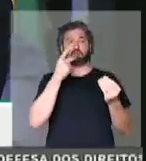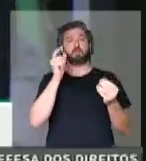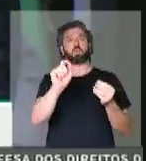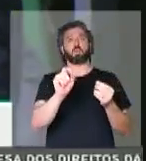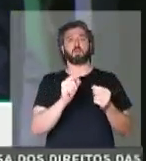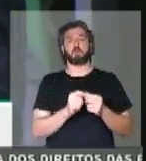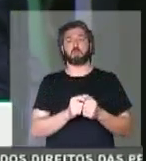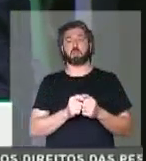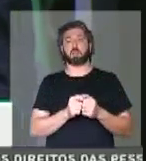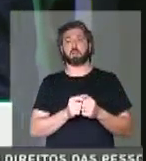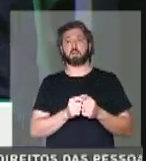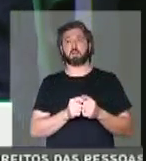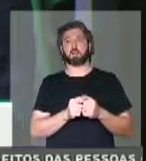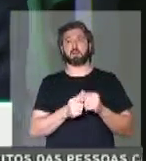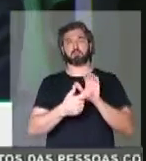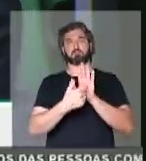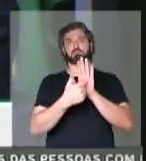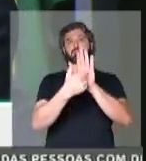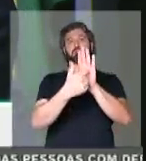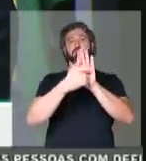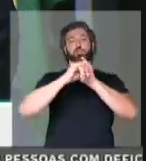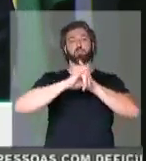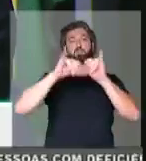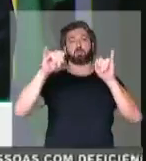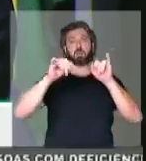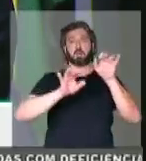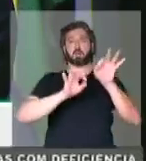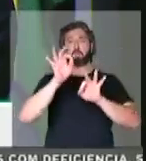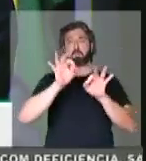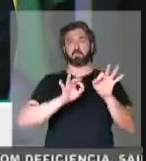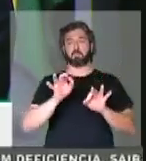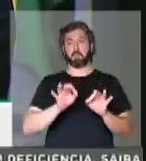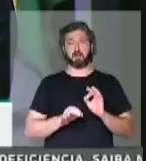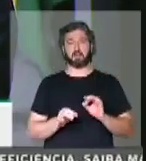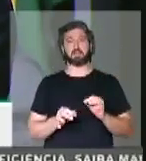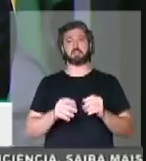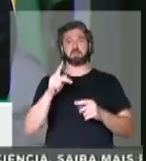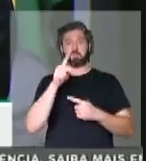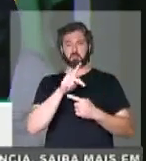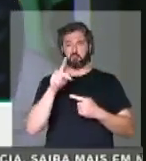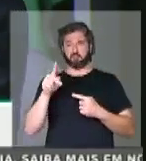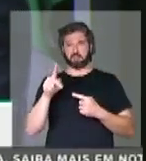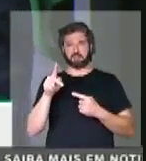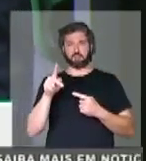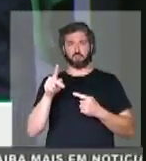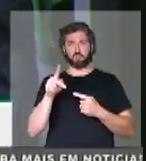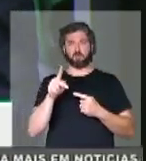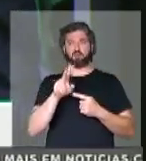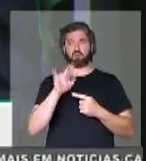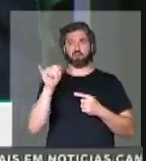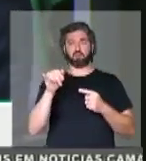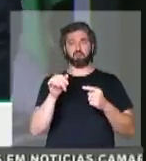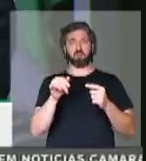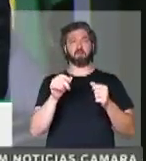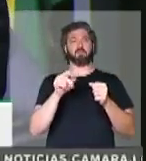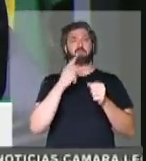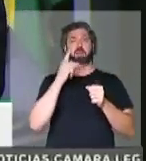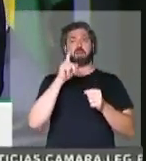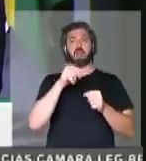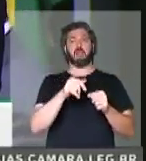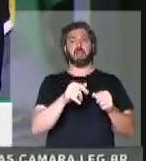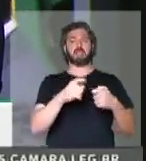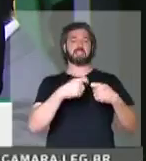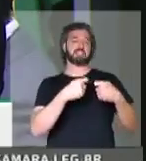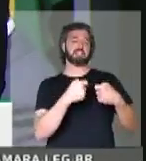sentido de trazer à baila a preparação de professores e trazer à baila aquilo que chamam